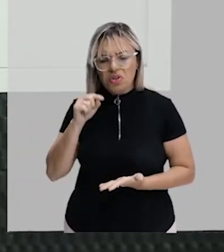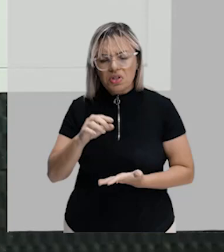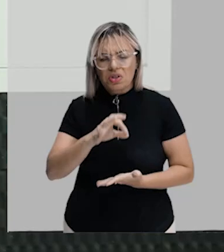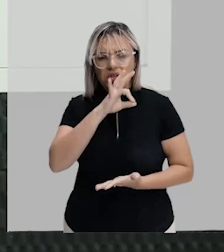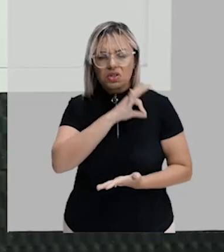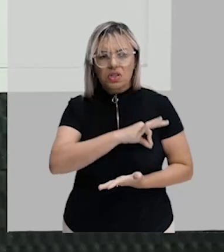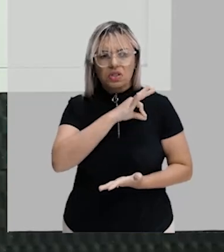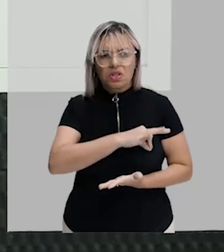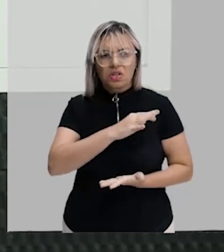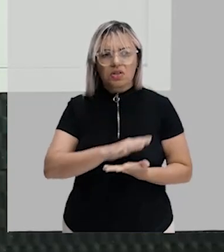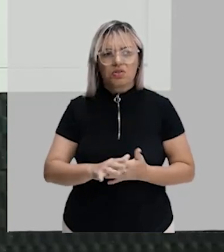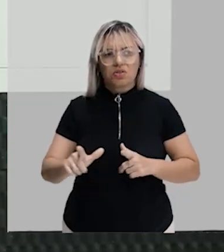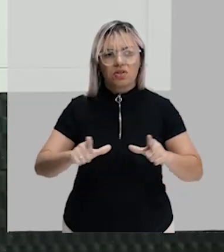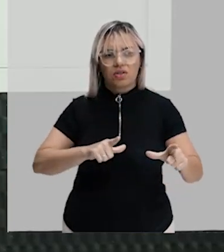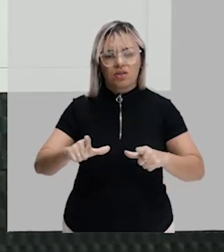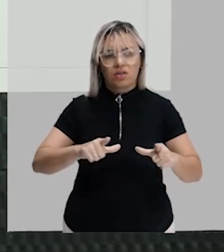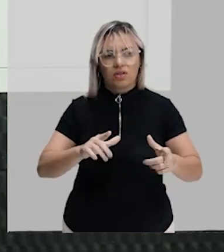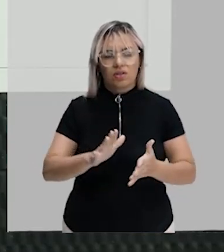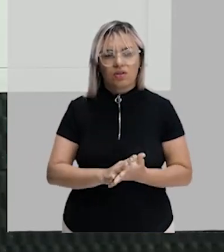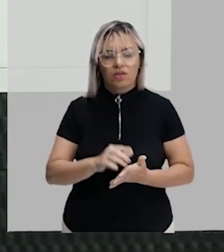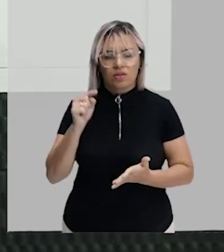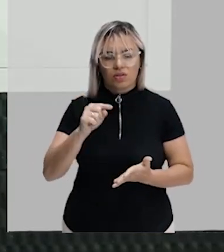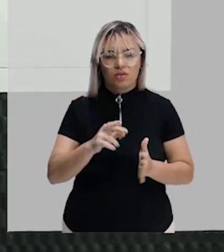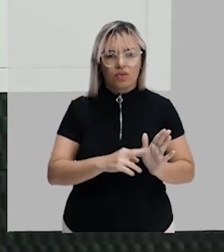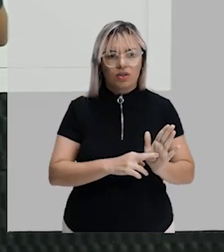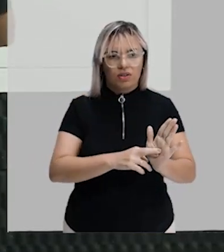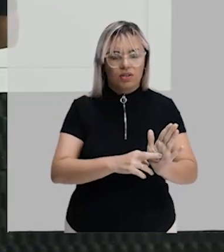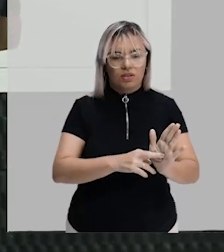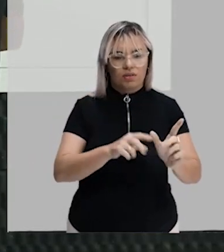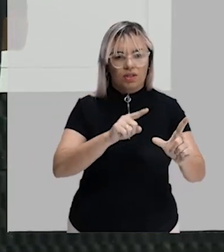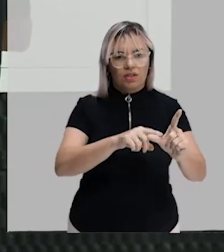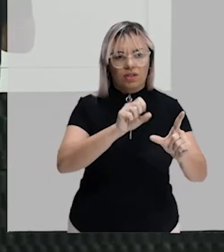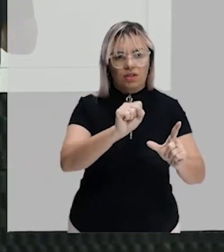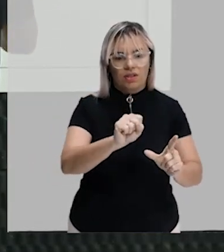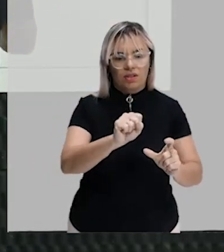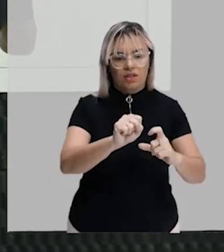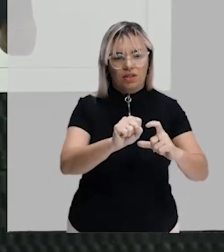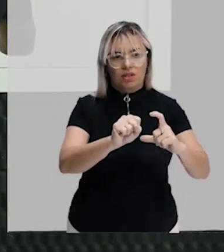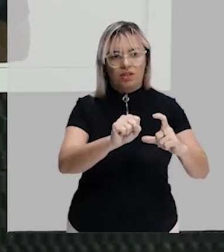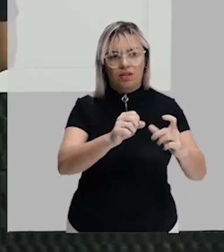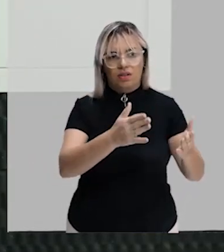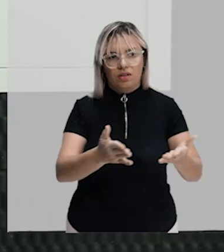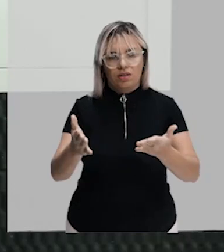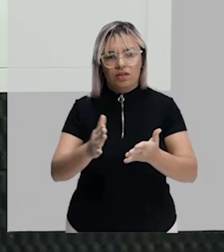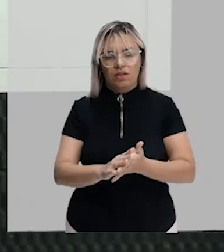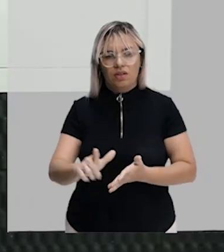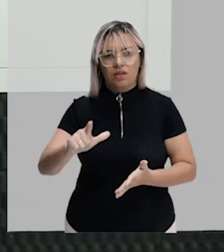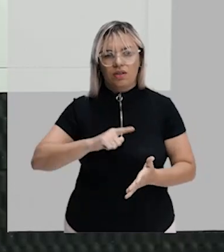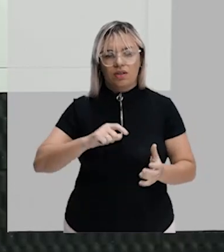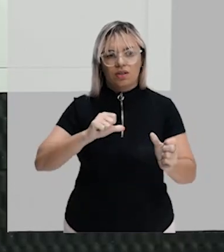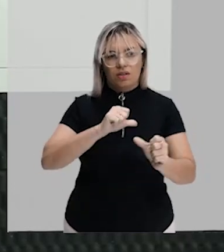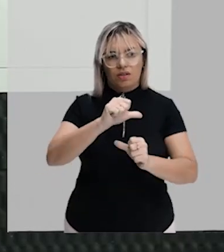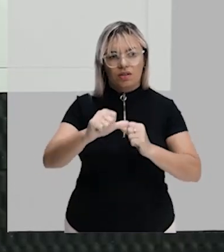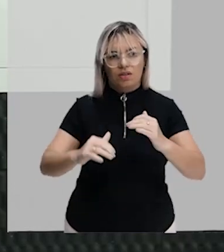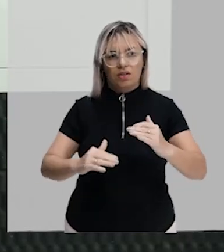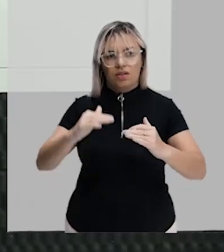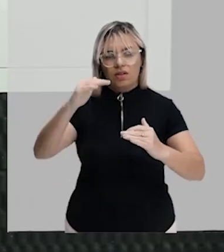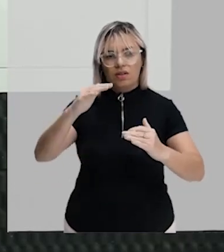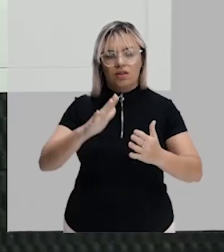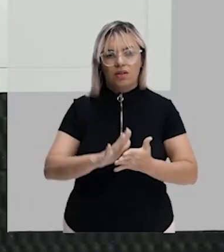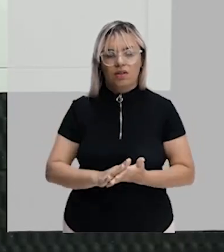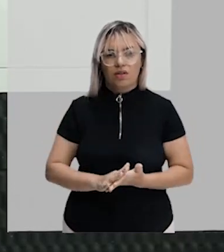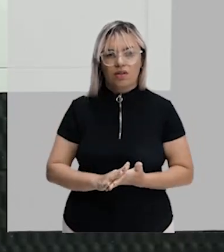que esse salário S, ele sofreu um aumento. Ele foi multiplicado por um fator